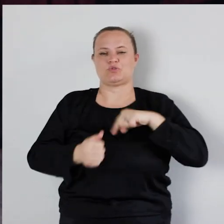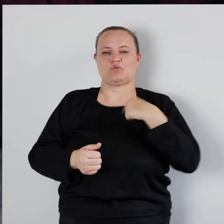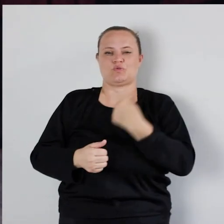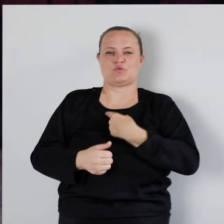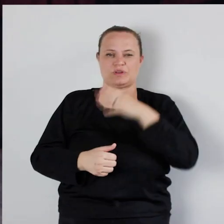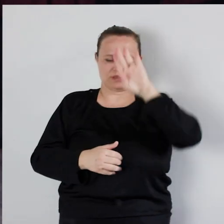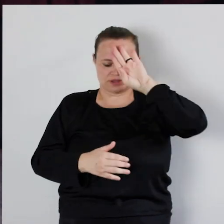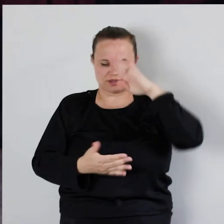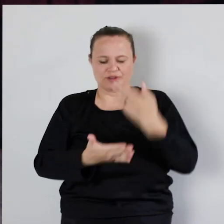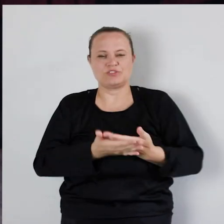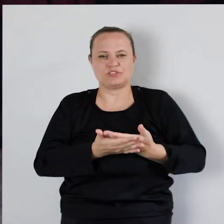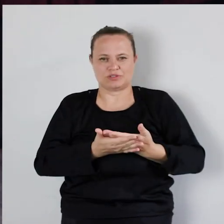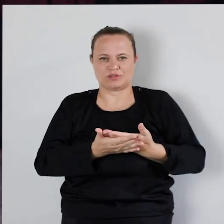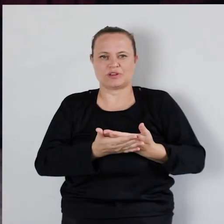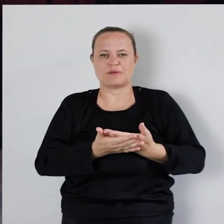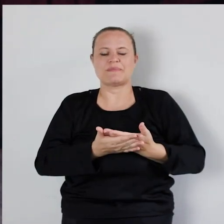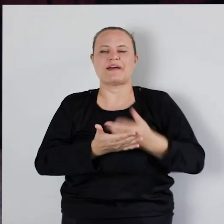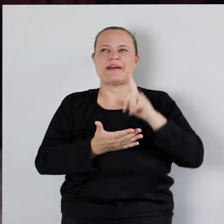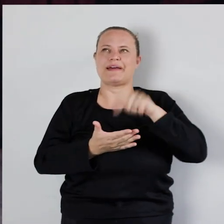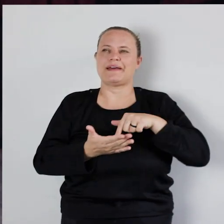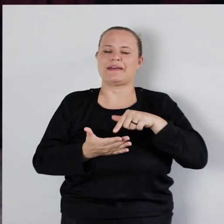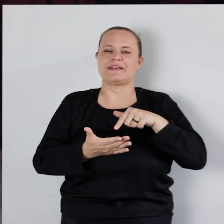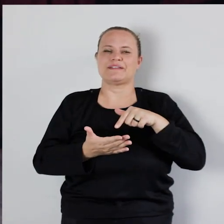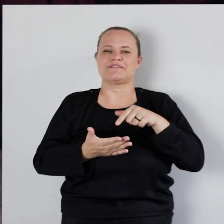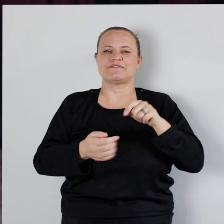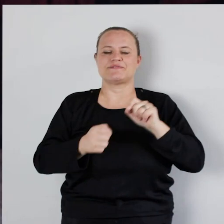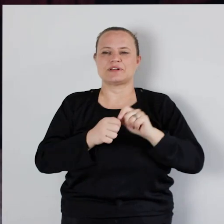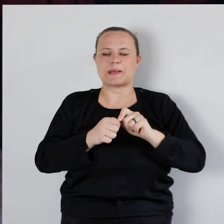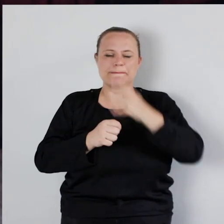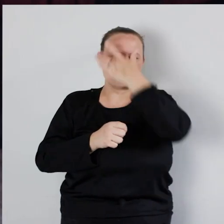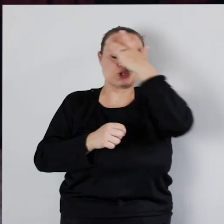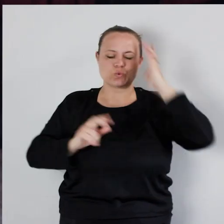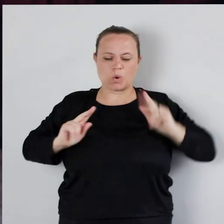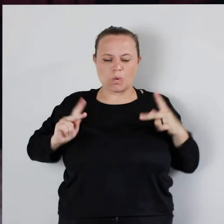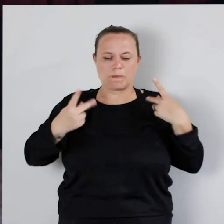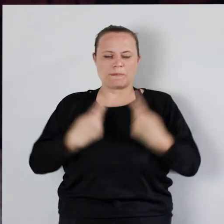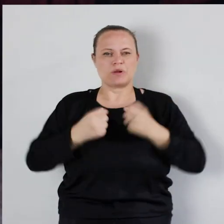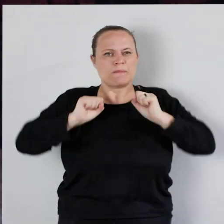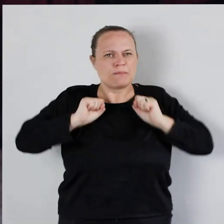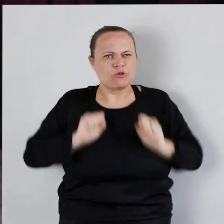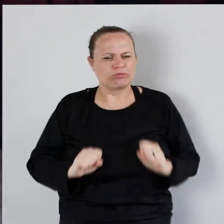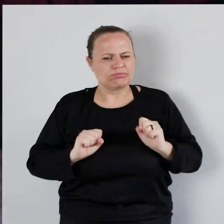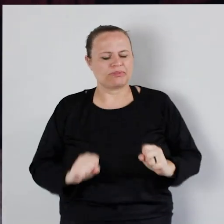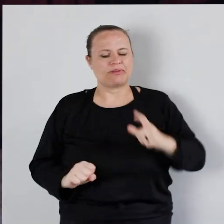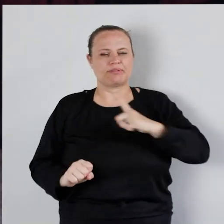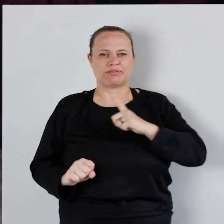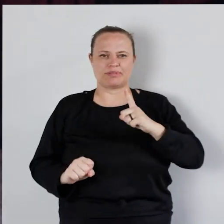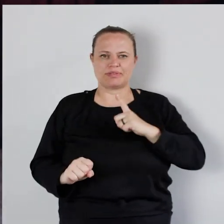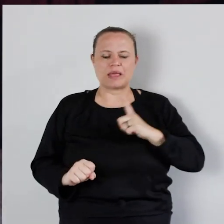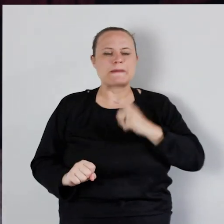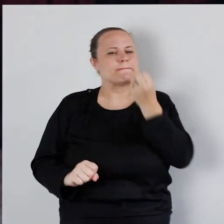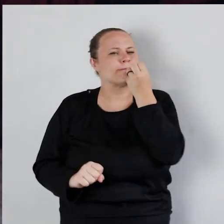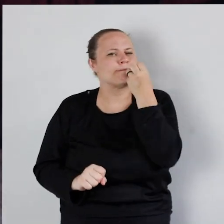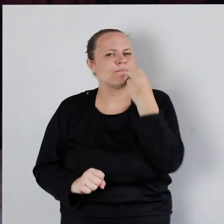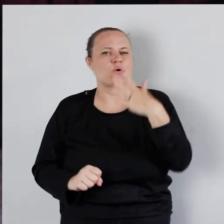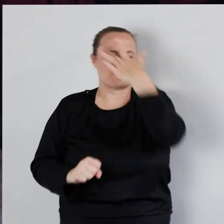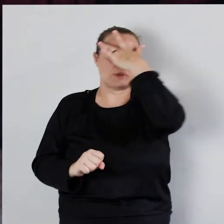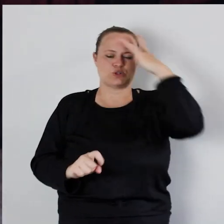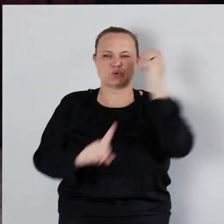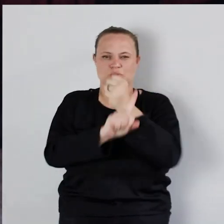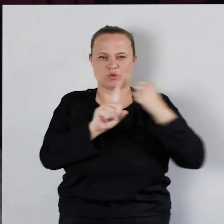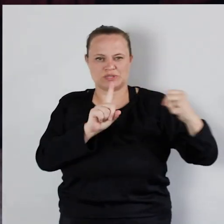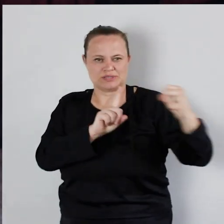fosse muito mais próxima ao que a gente acredita de realização, né, do que é o potencial de um ser